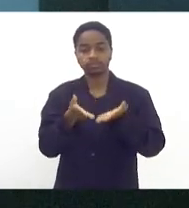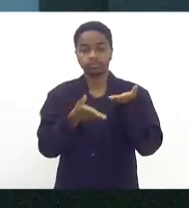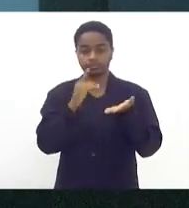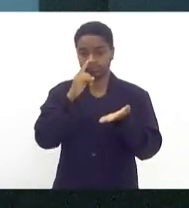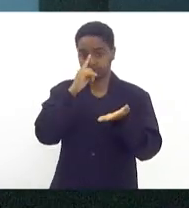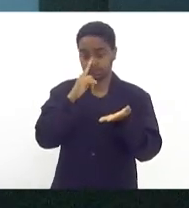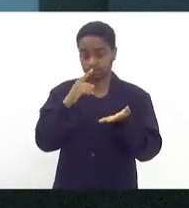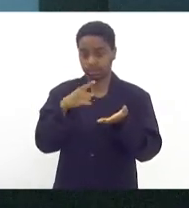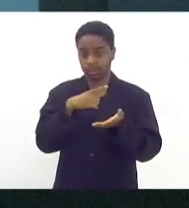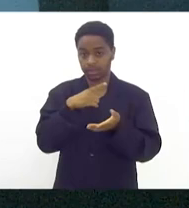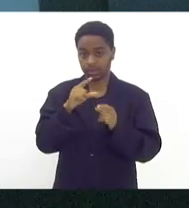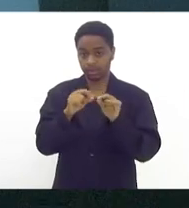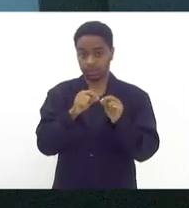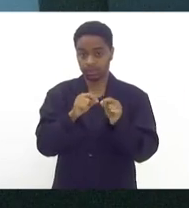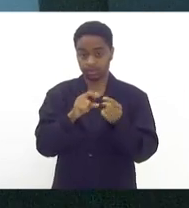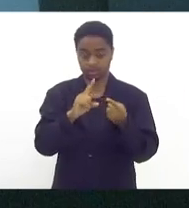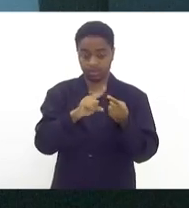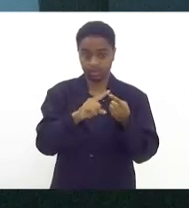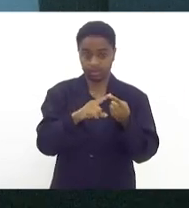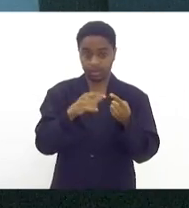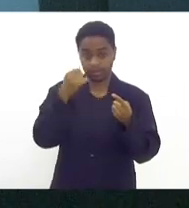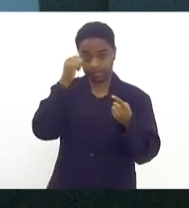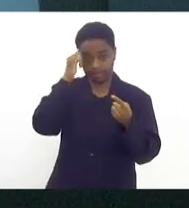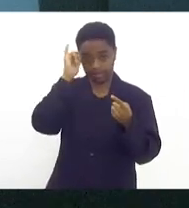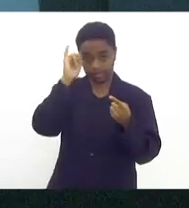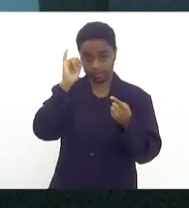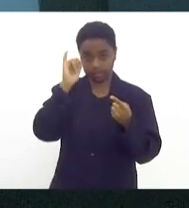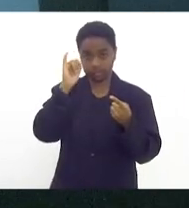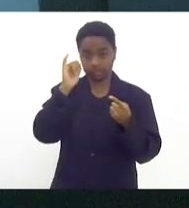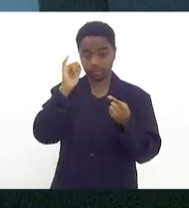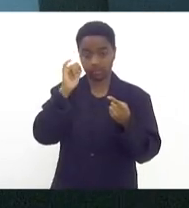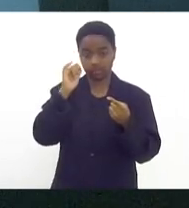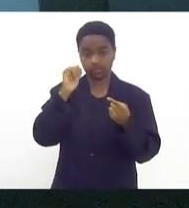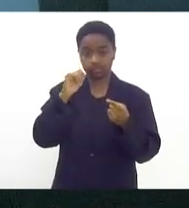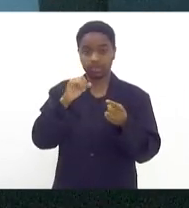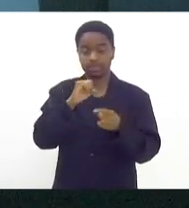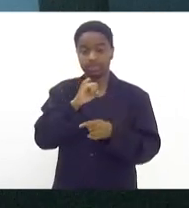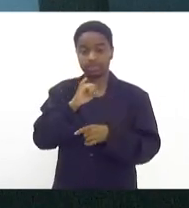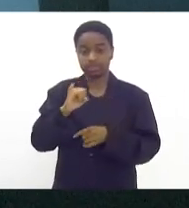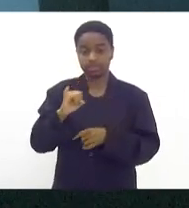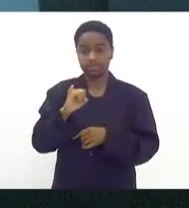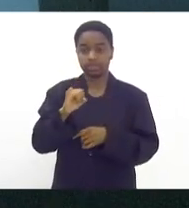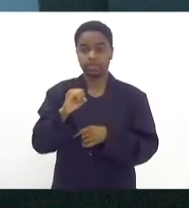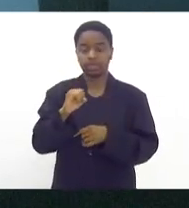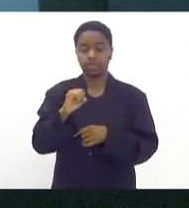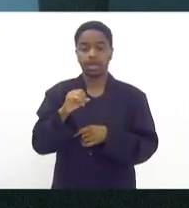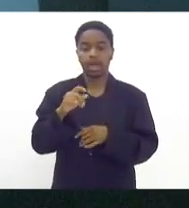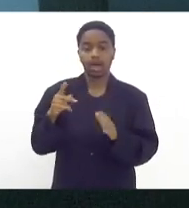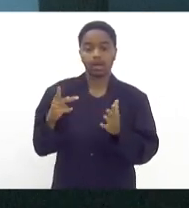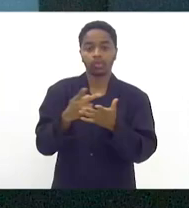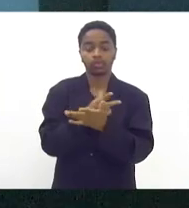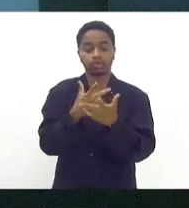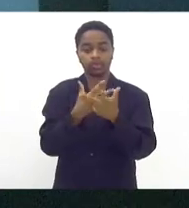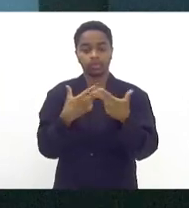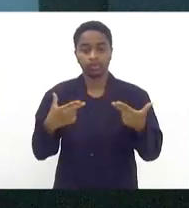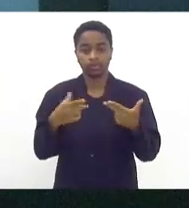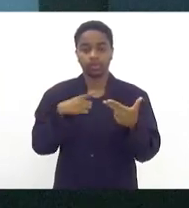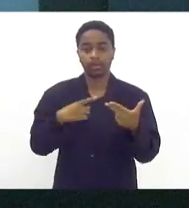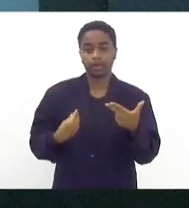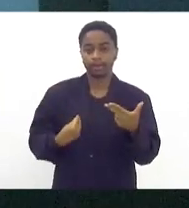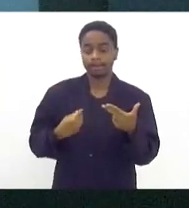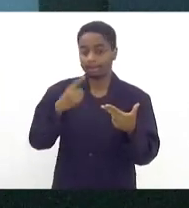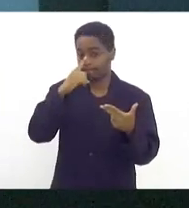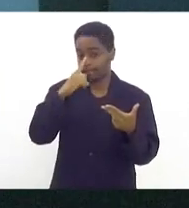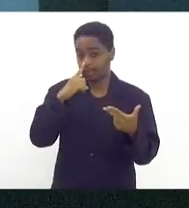motivação prevenção das anormalidades que botem em risco a continuidade ou a